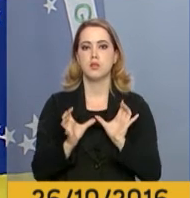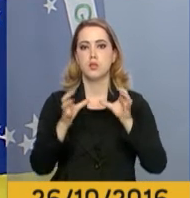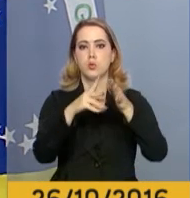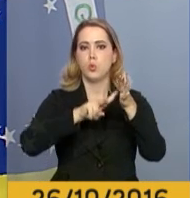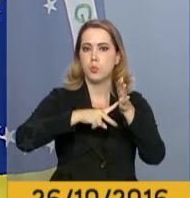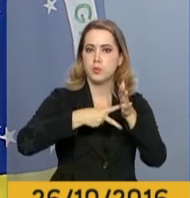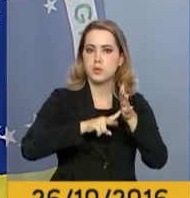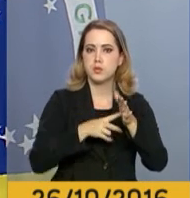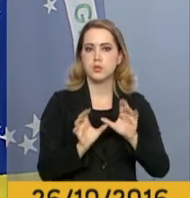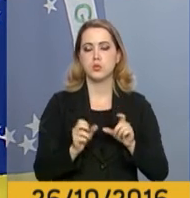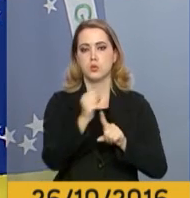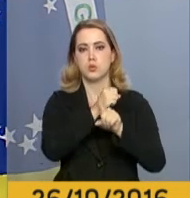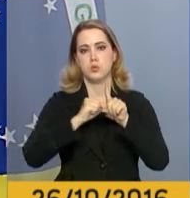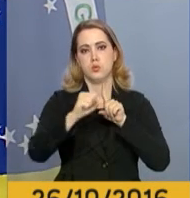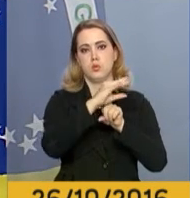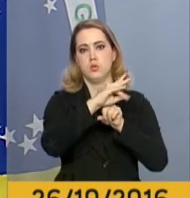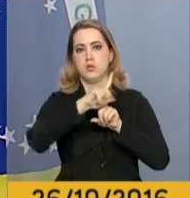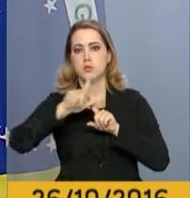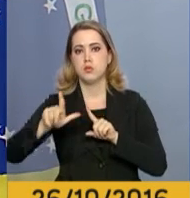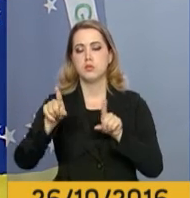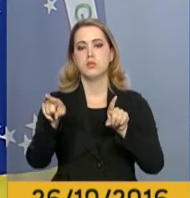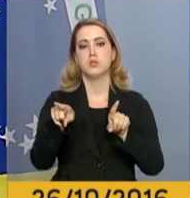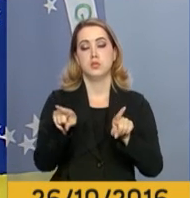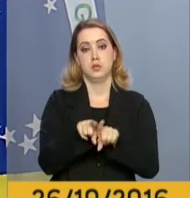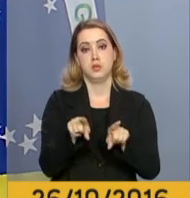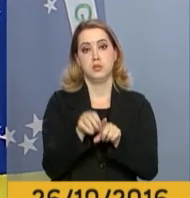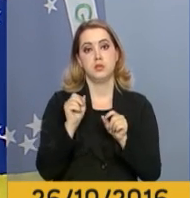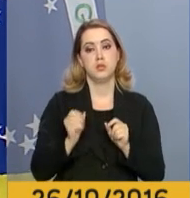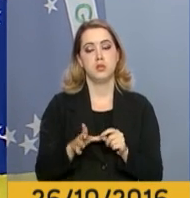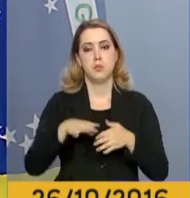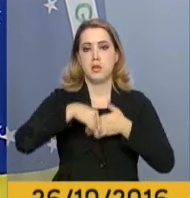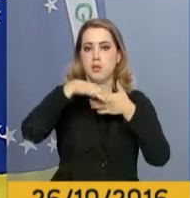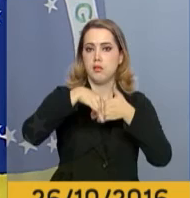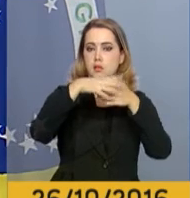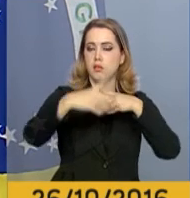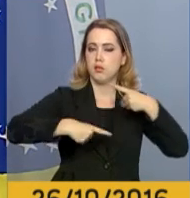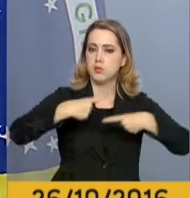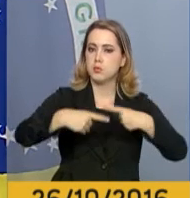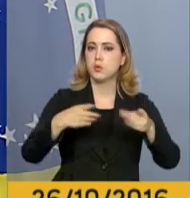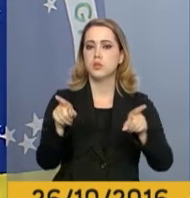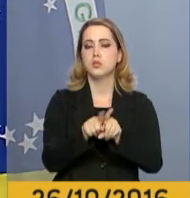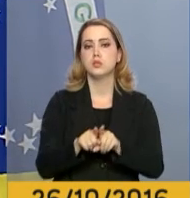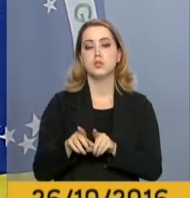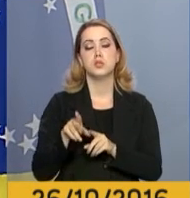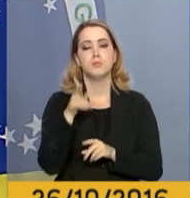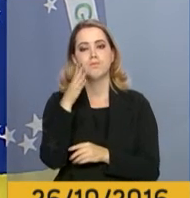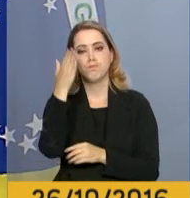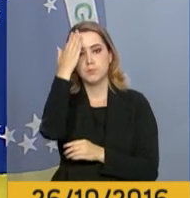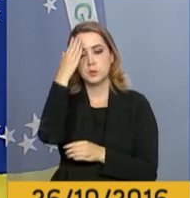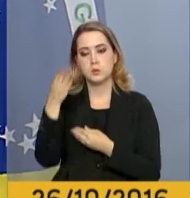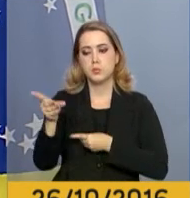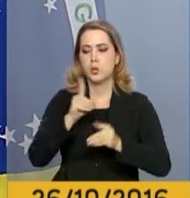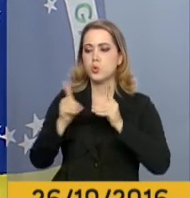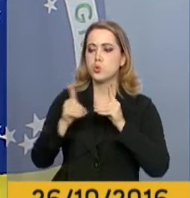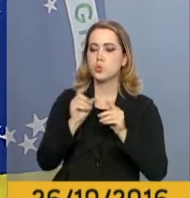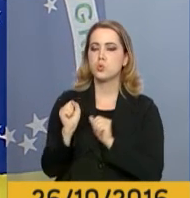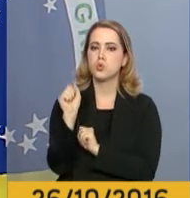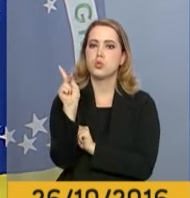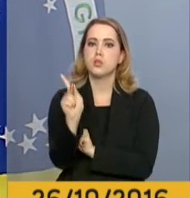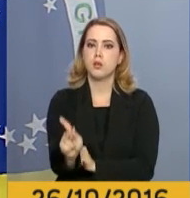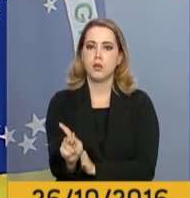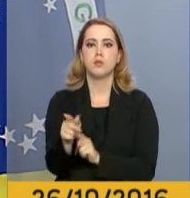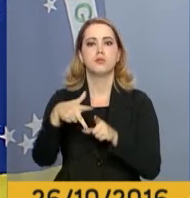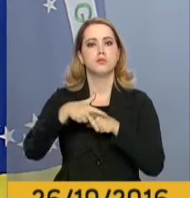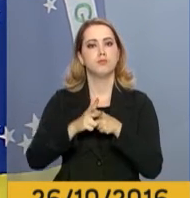sindicais, sociedade civil, bem como com as lideranças políticas em torno da reforma da Previdência e de sua